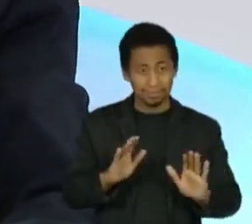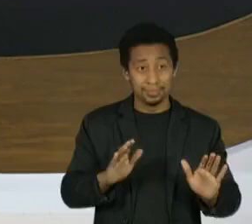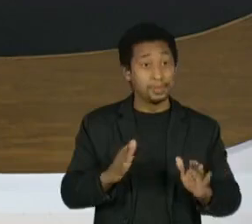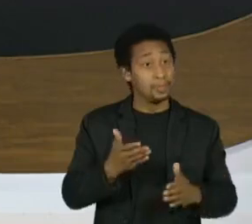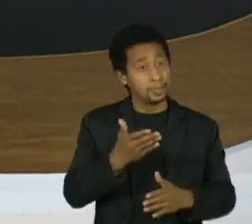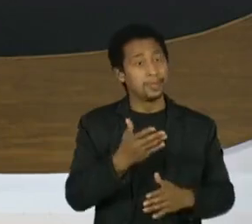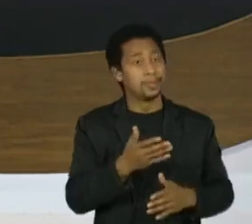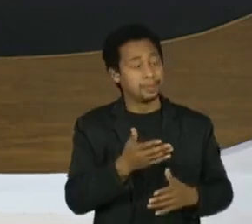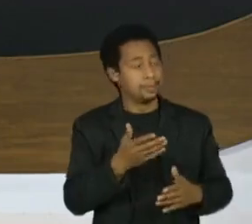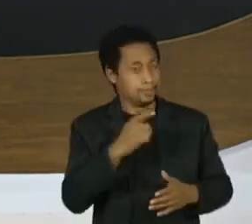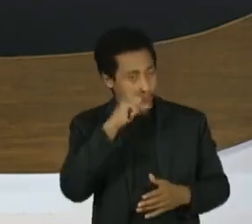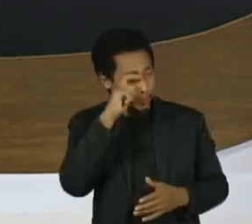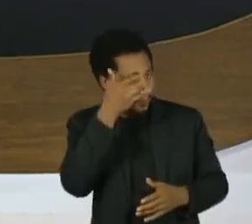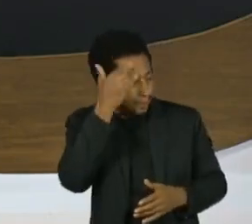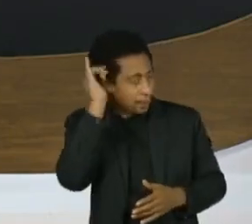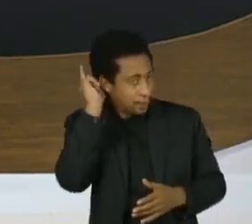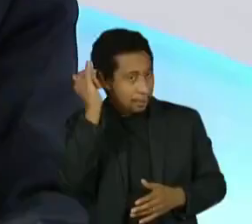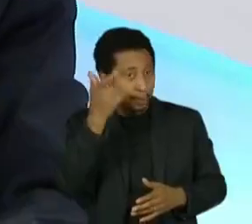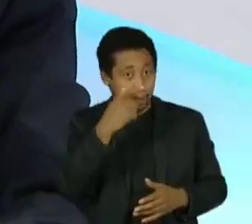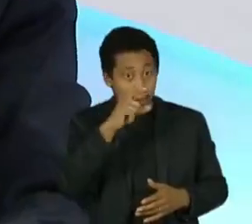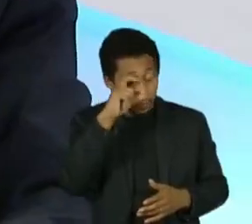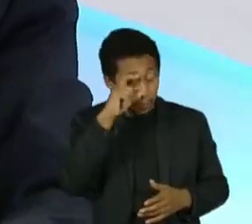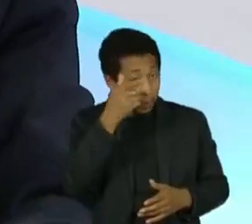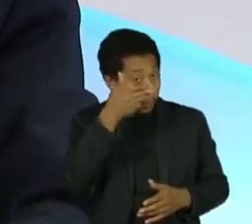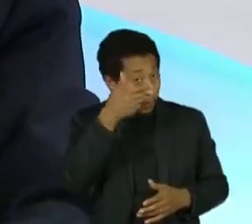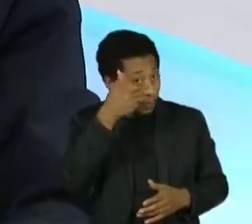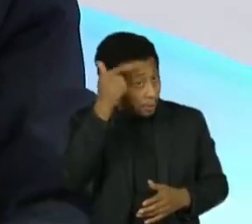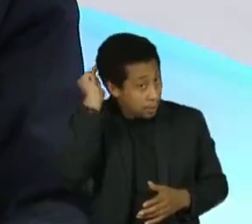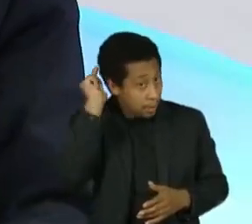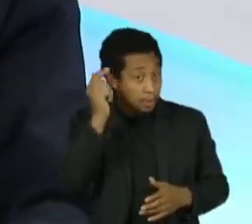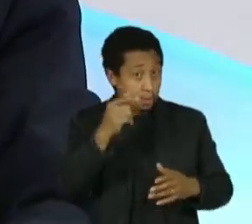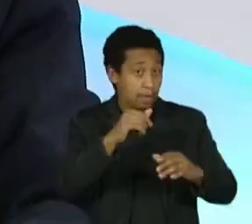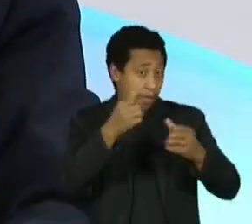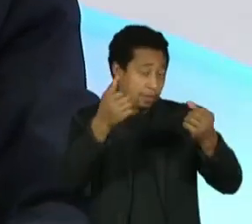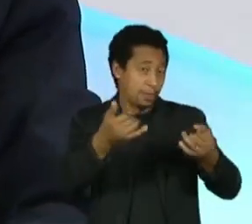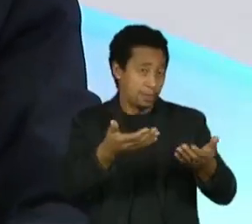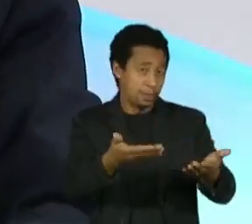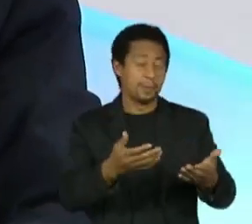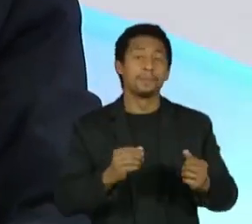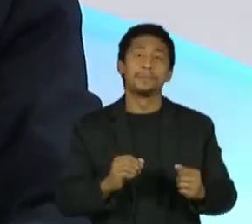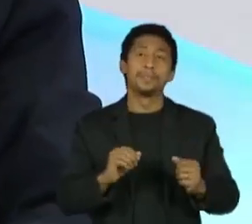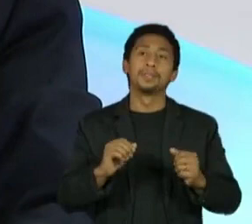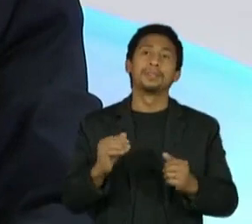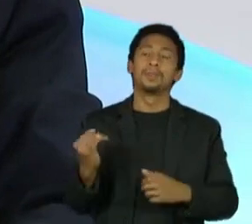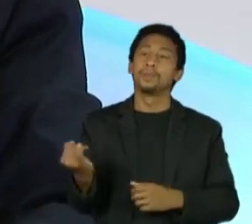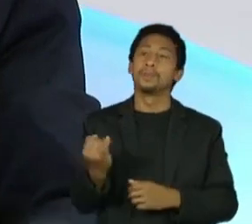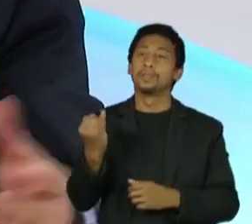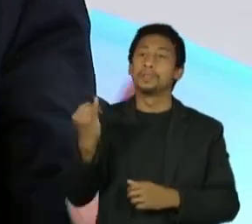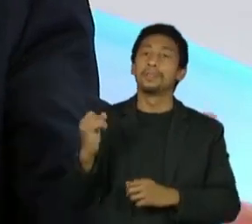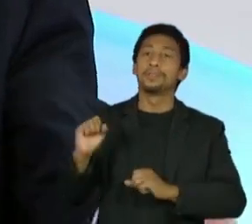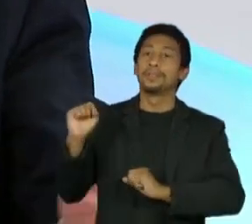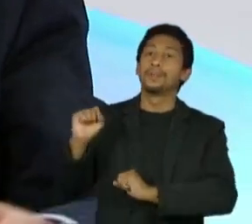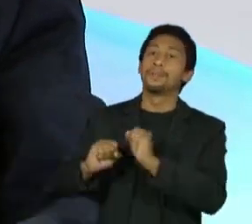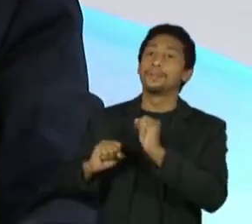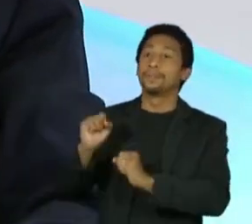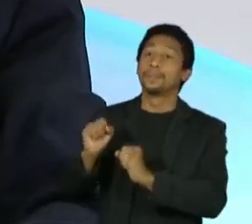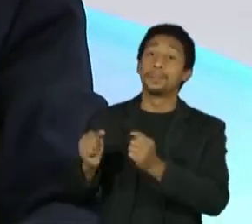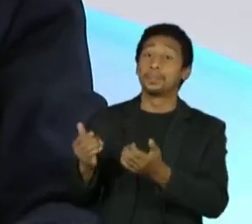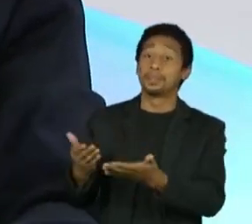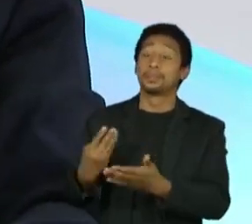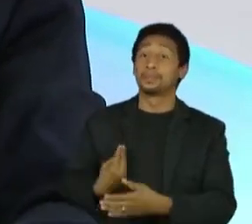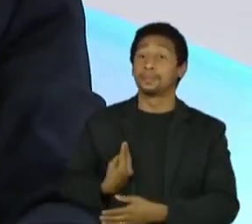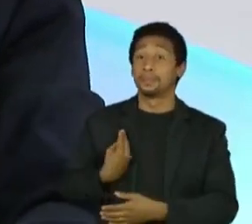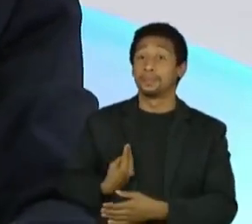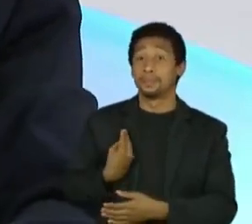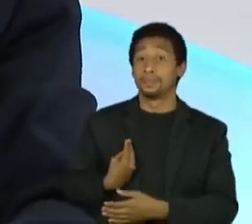eu digo é fundamental para uma companhia que ela estrada que tem um plano estratégico Ela acabou de